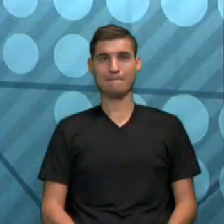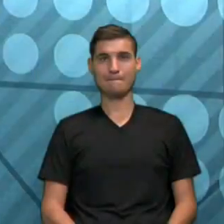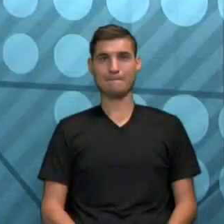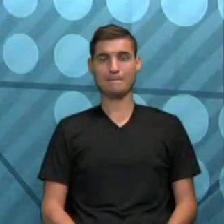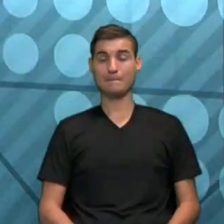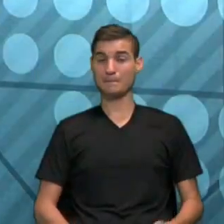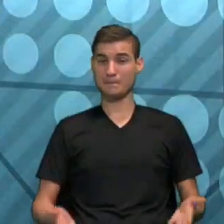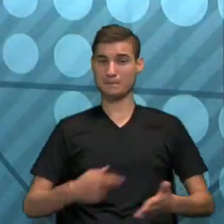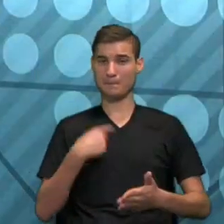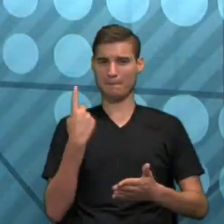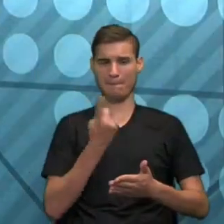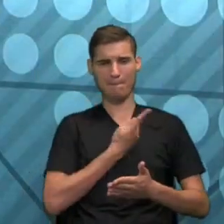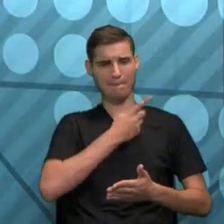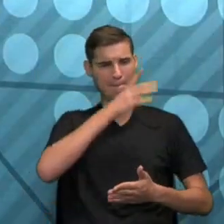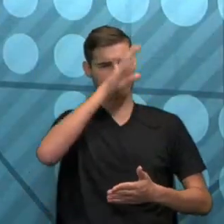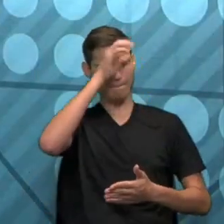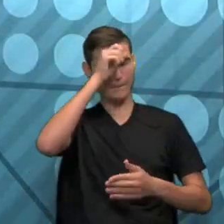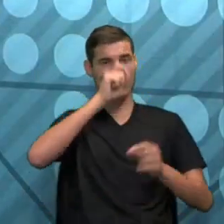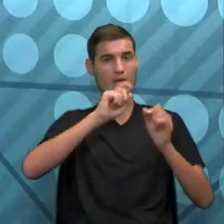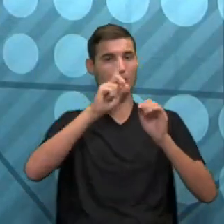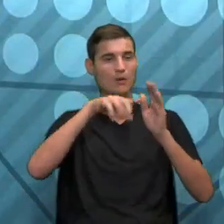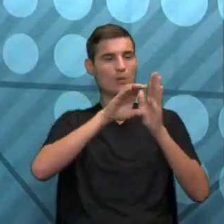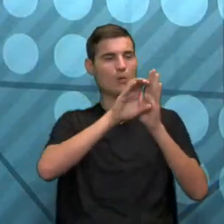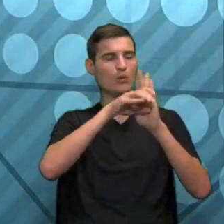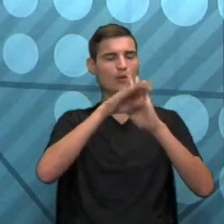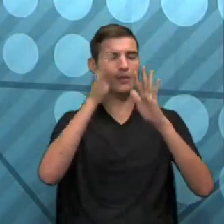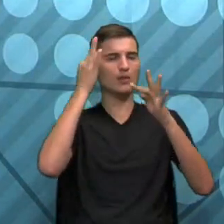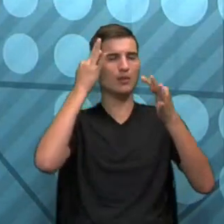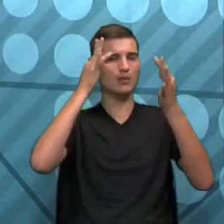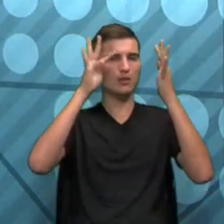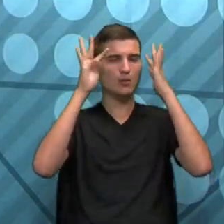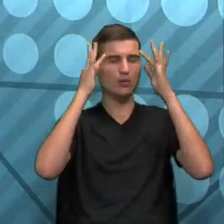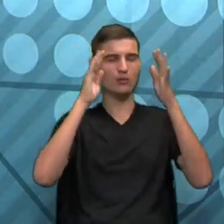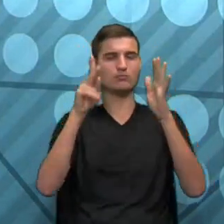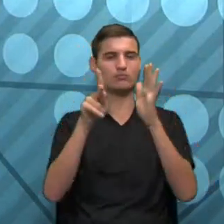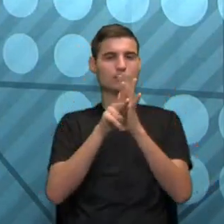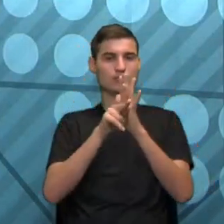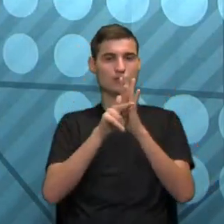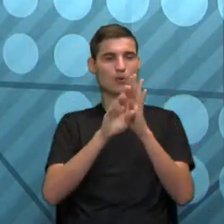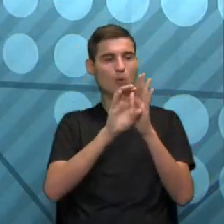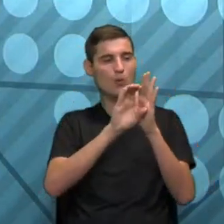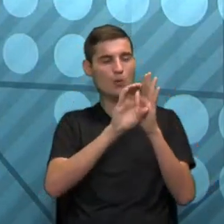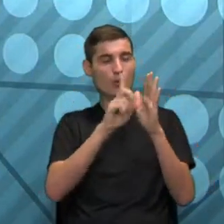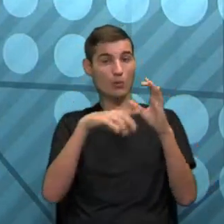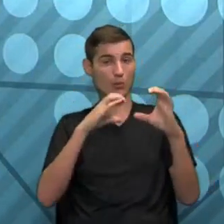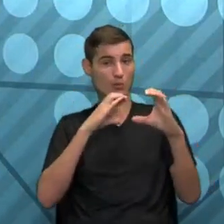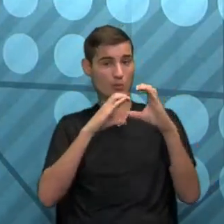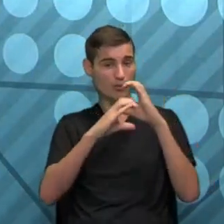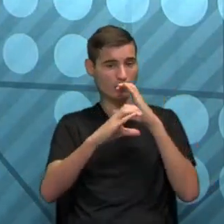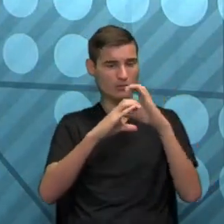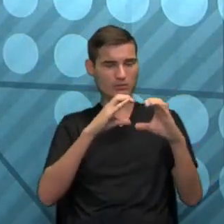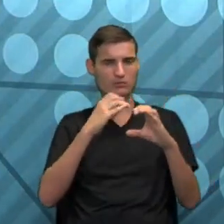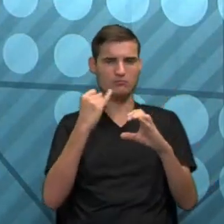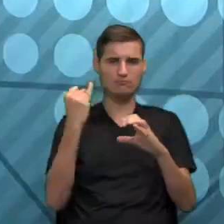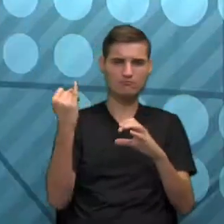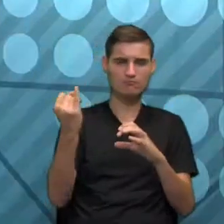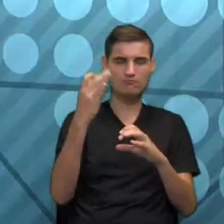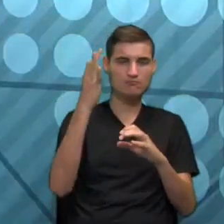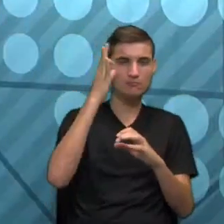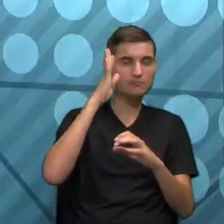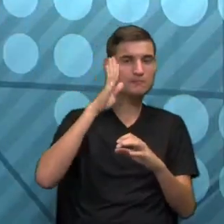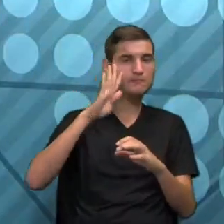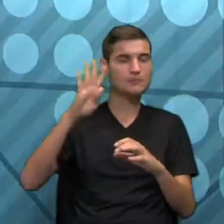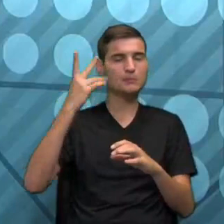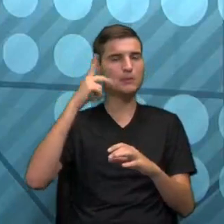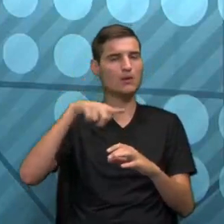Então agora a gente vai aprender sobre os conceitos da teoria de comunicação, conceitos muito importantes, conceitos principais para